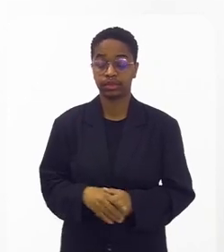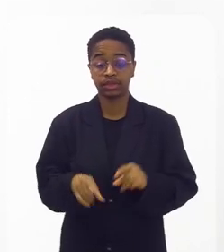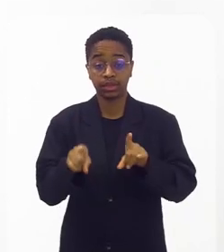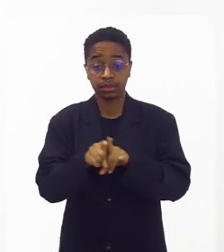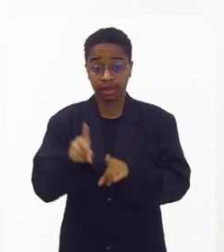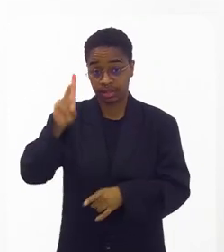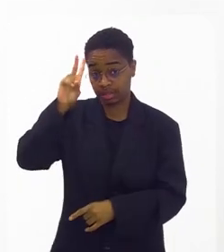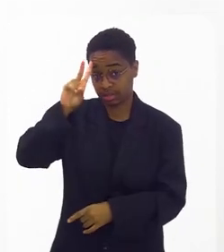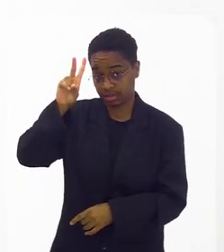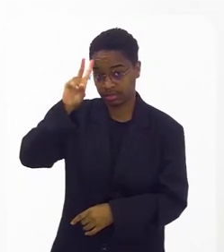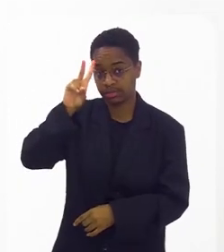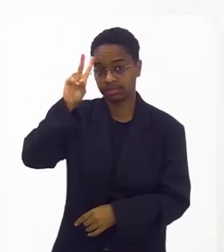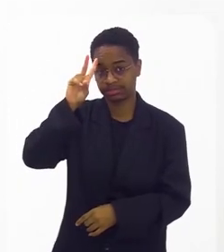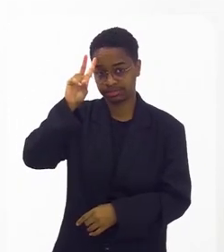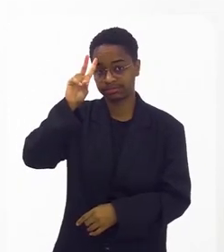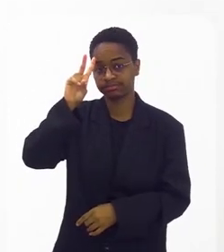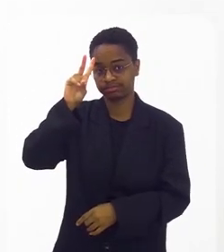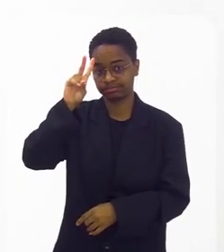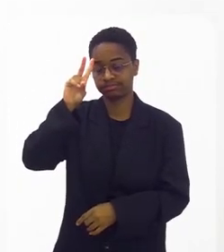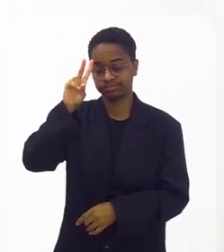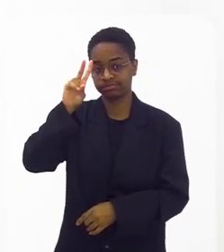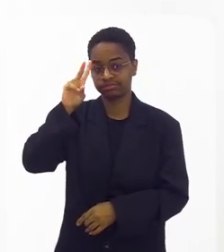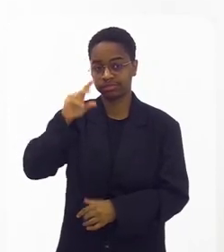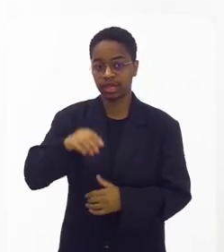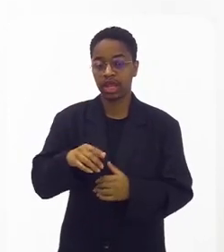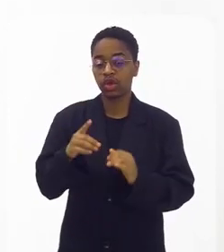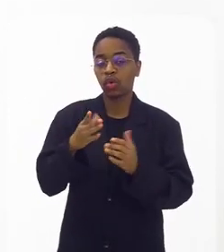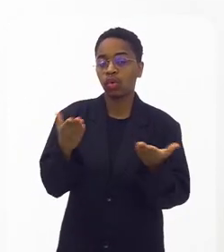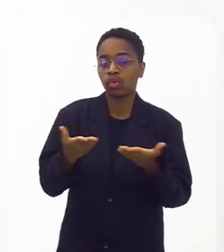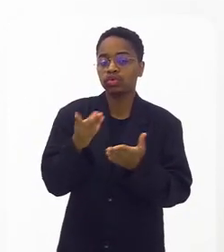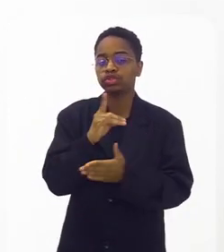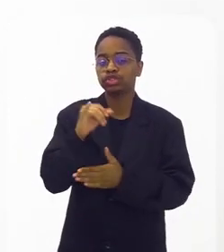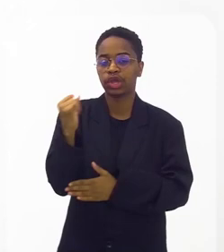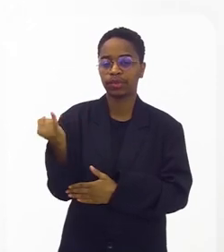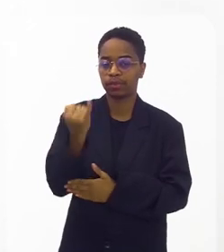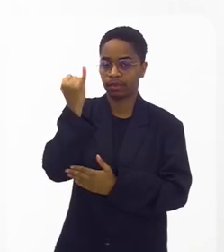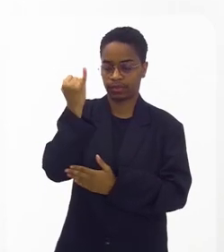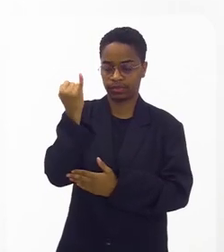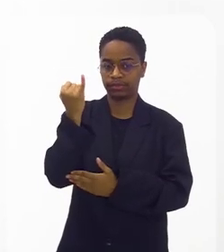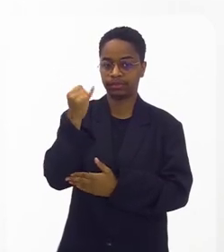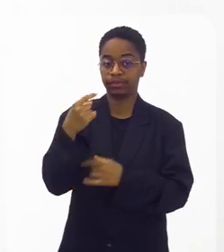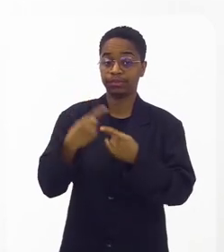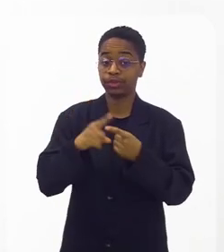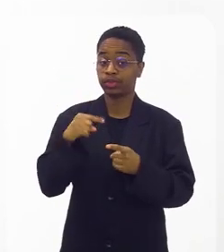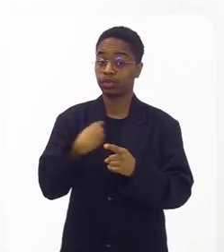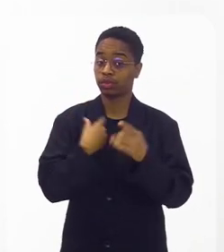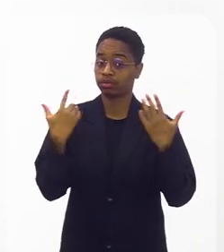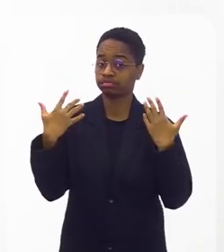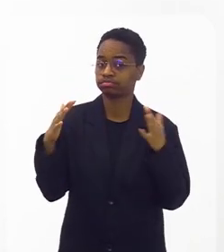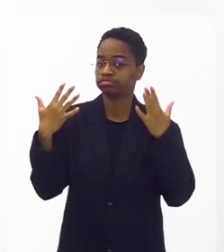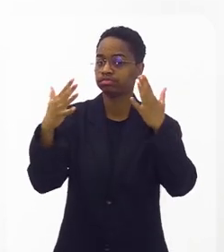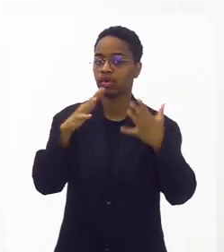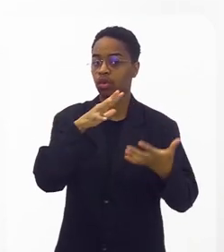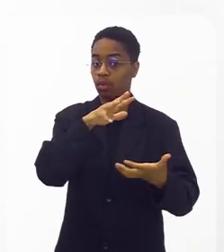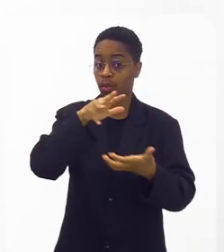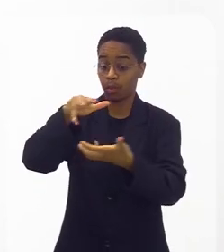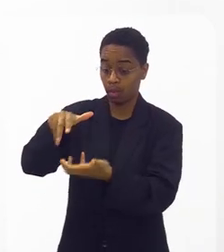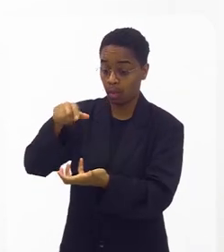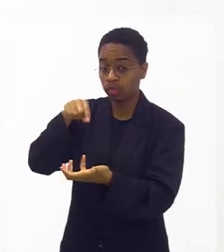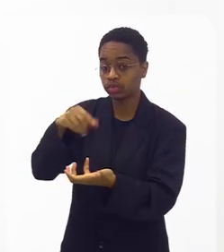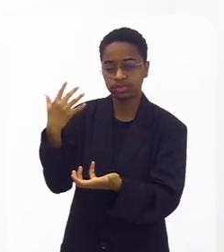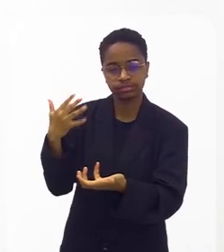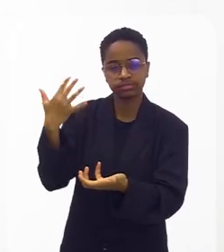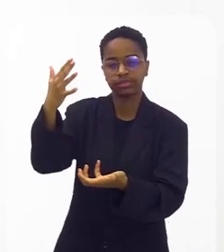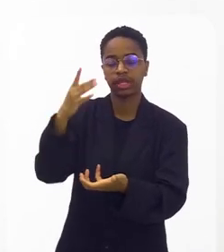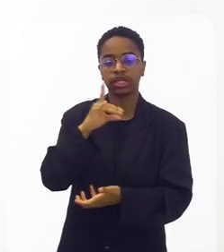trazendo a memória e a lembrança, rememorando aí uma data importante que comemora aí